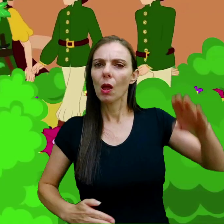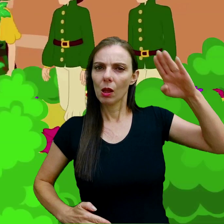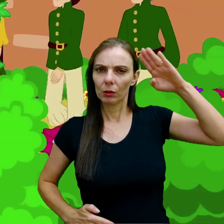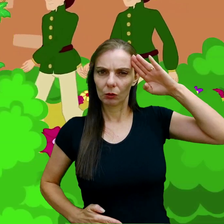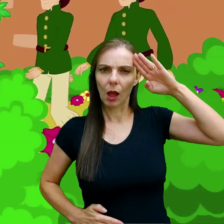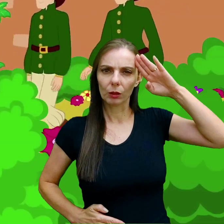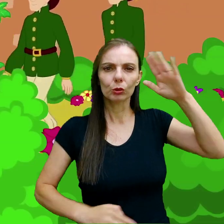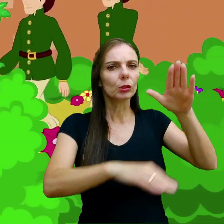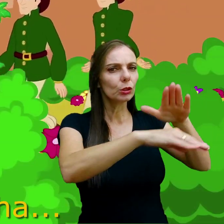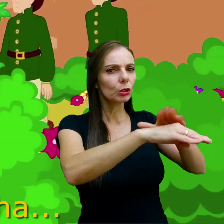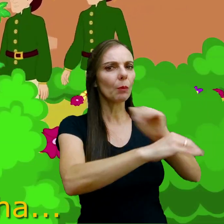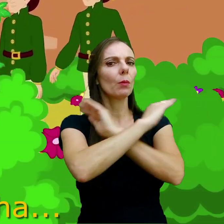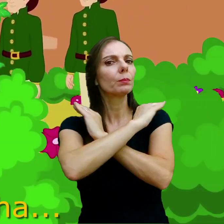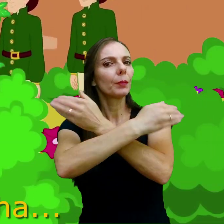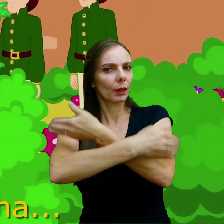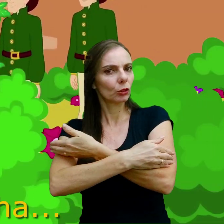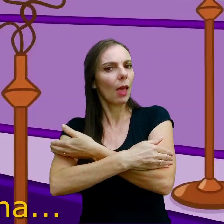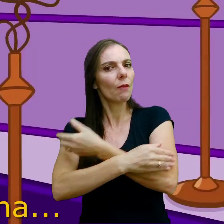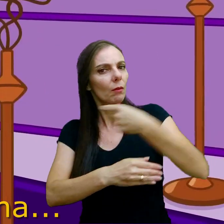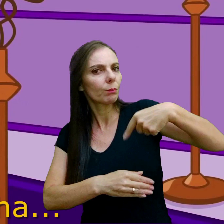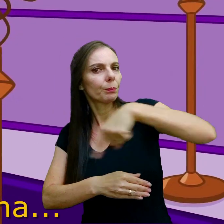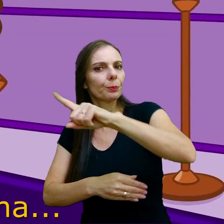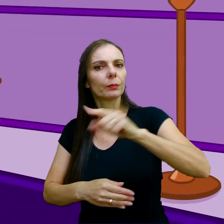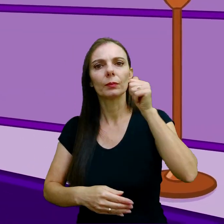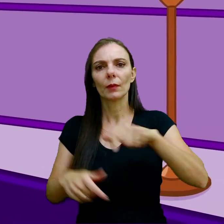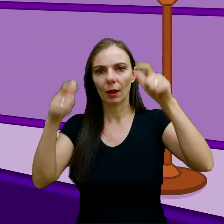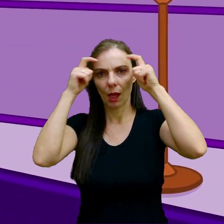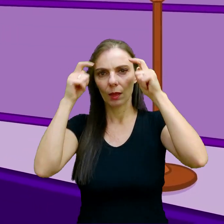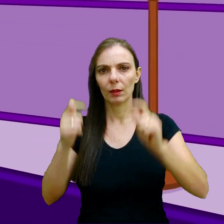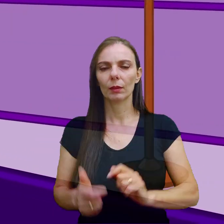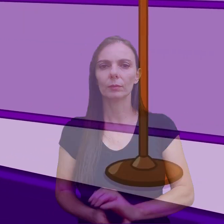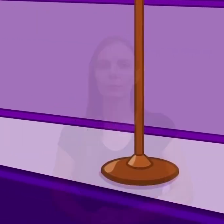Os soldados levaram Branca de Neve até a rainha.